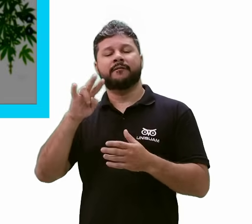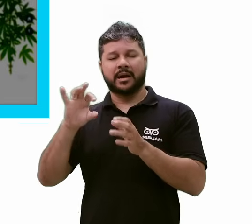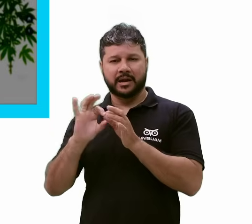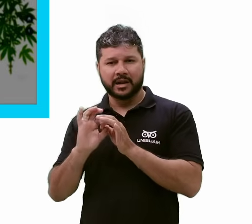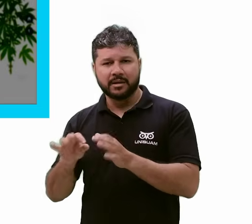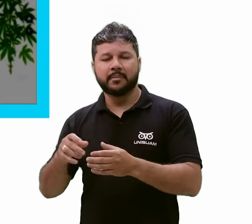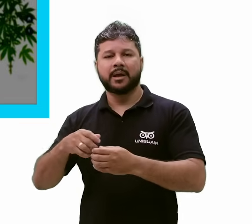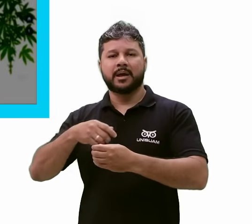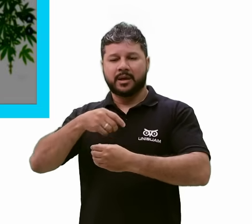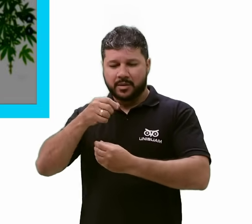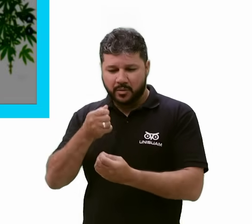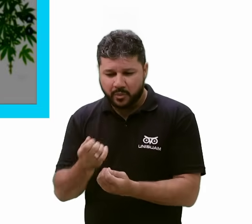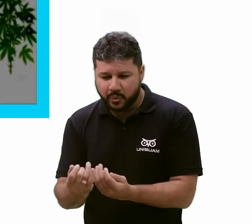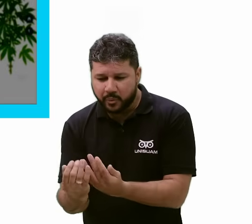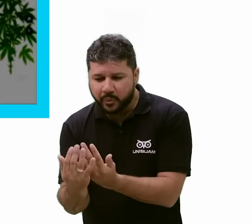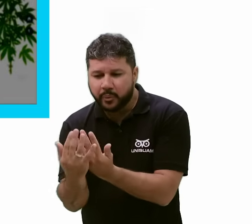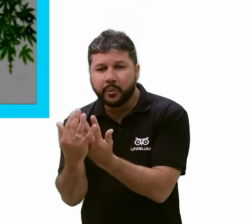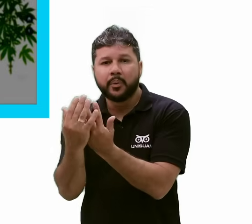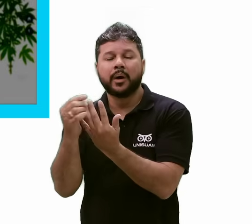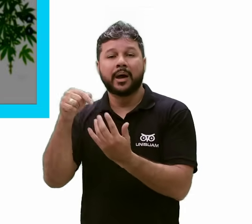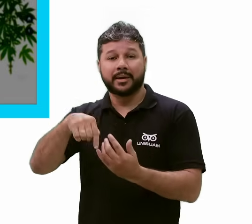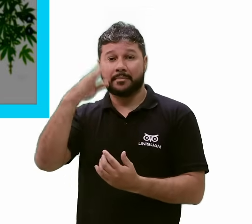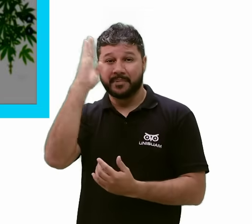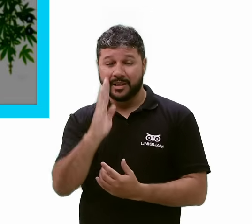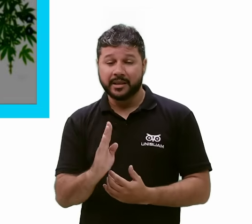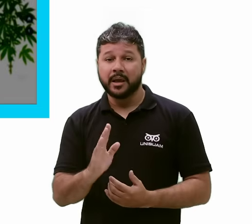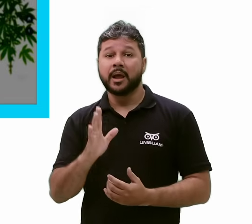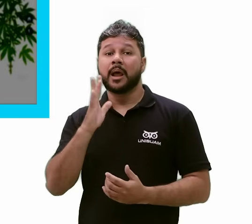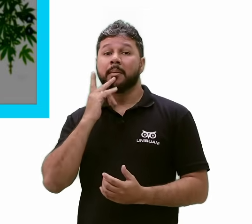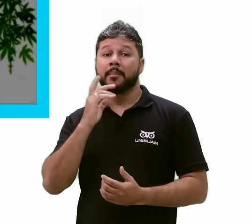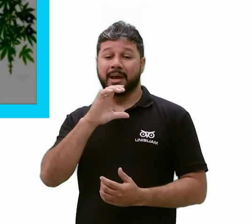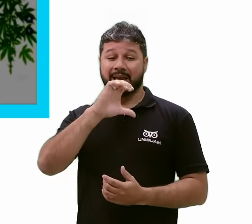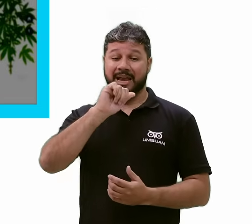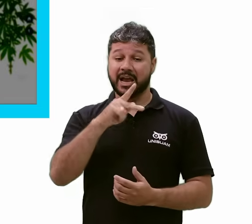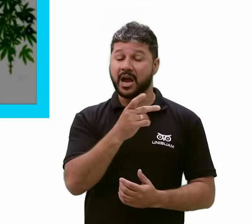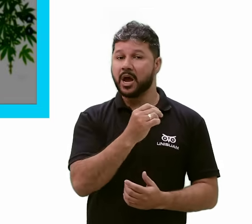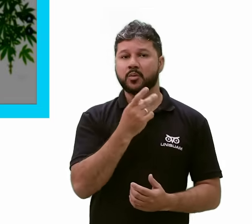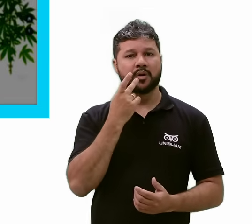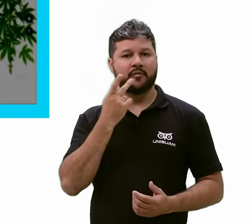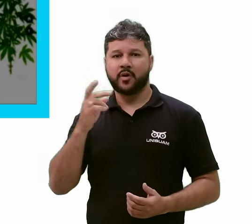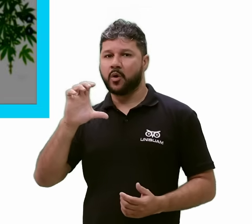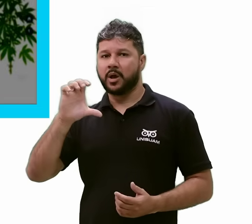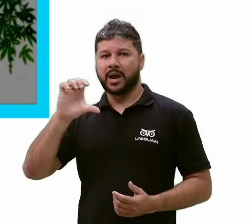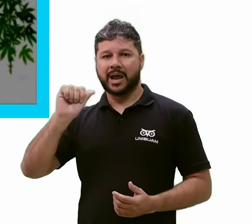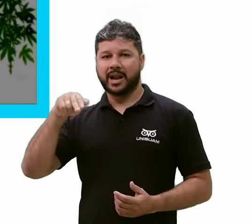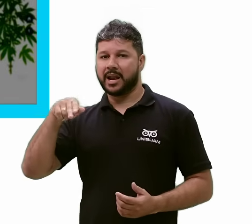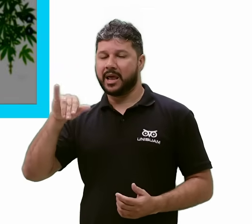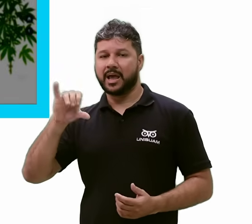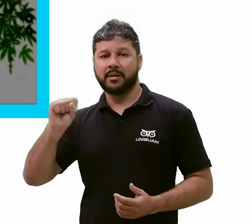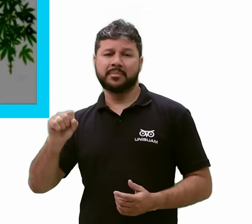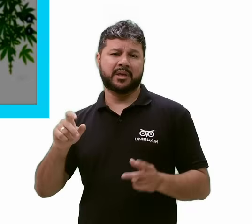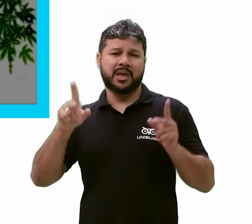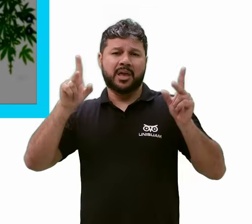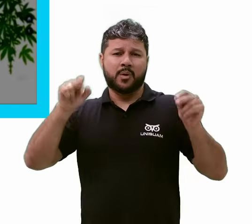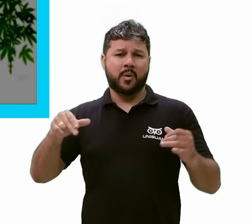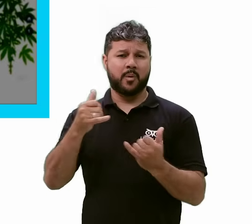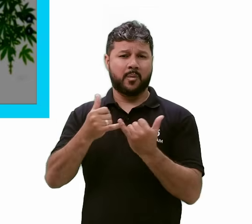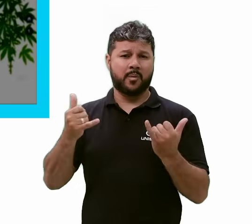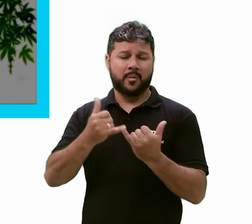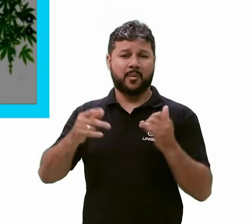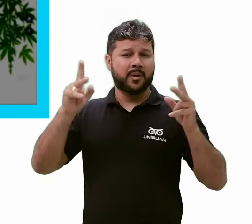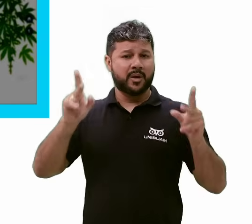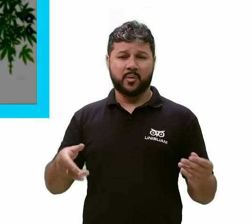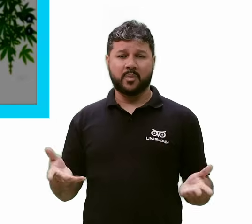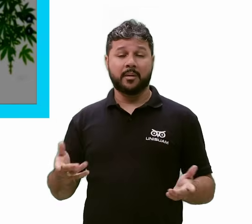falando que vai ser permitido o plantio de cânhamo no Brasil. Veja que ele diz cânhamo, não diz cannabis, né, apesar de ser a